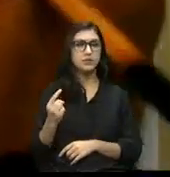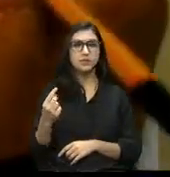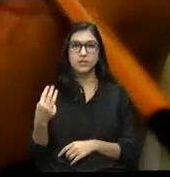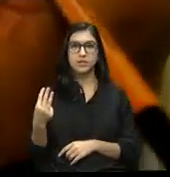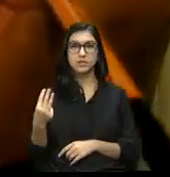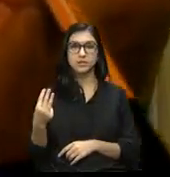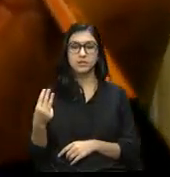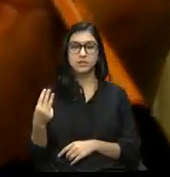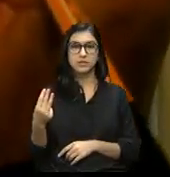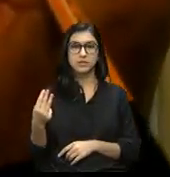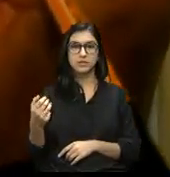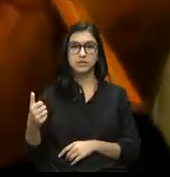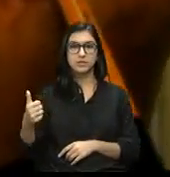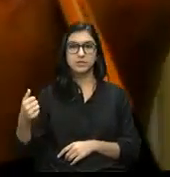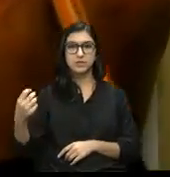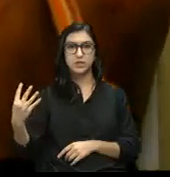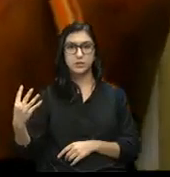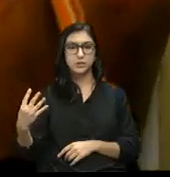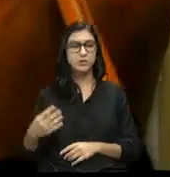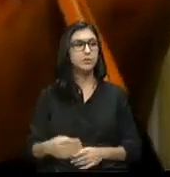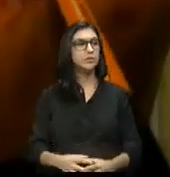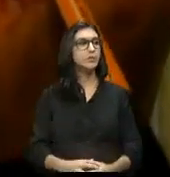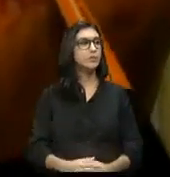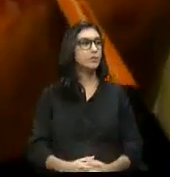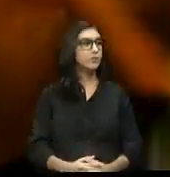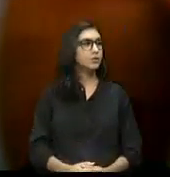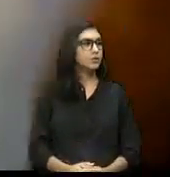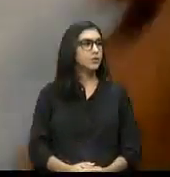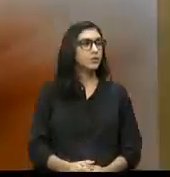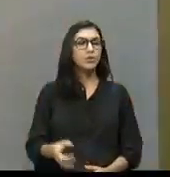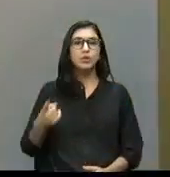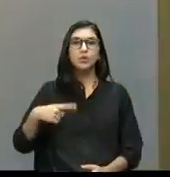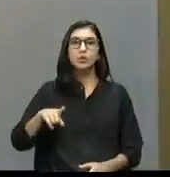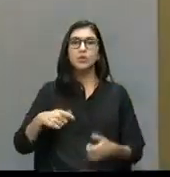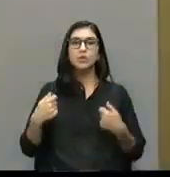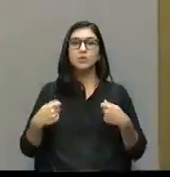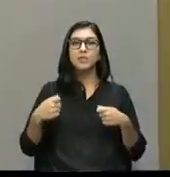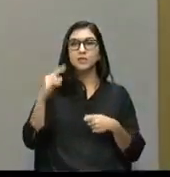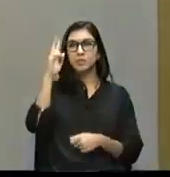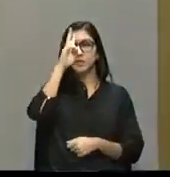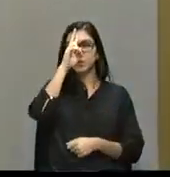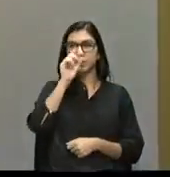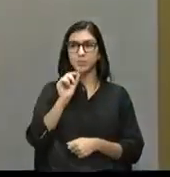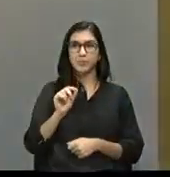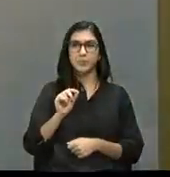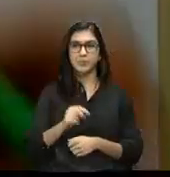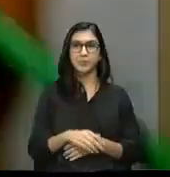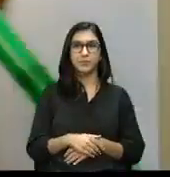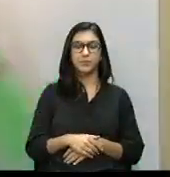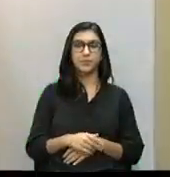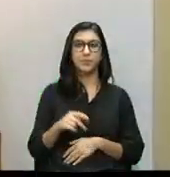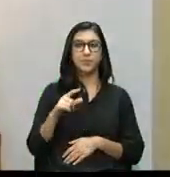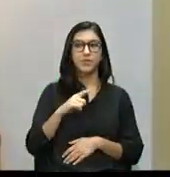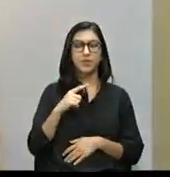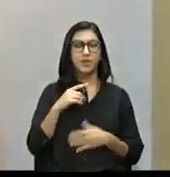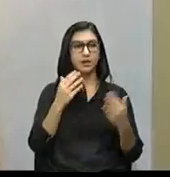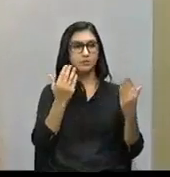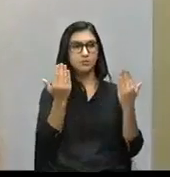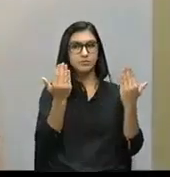13, 14. O que nós precisamos lembrar? Que eu tenho que